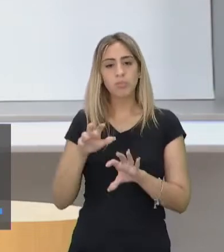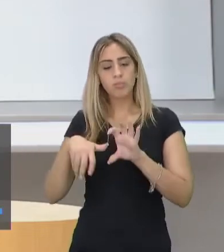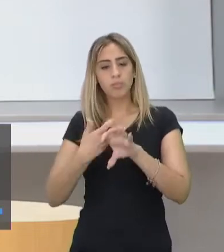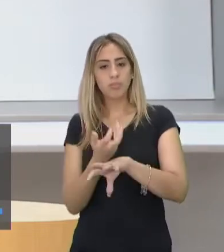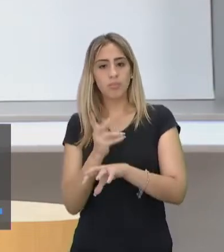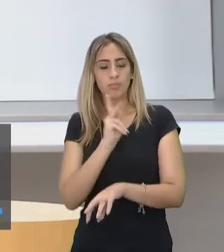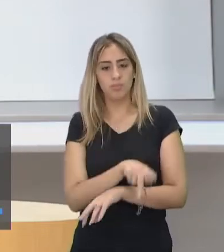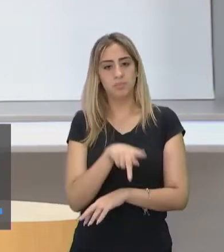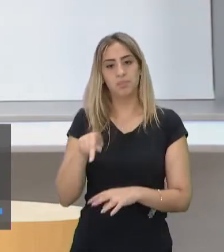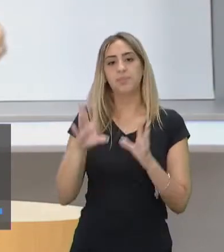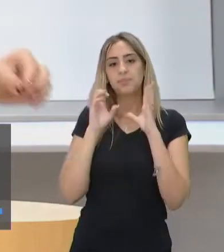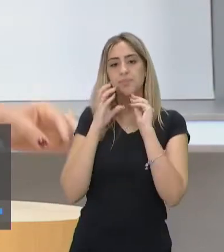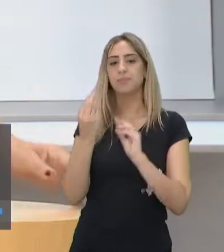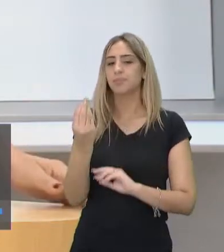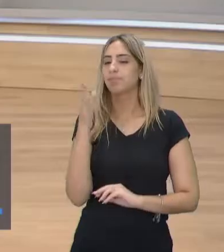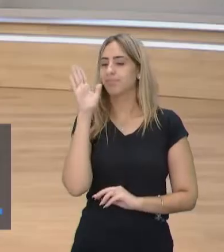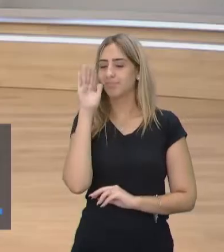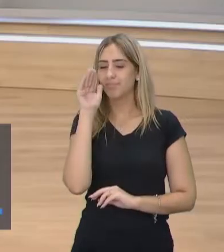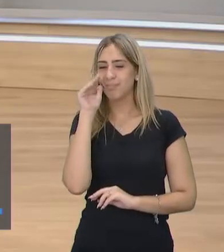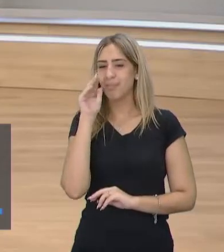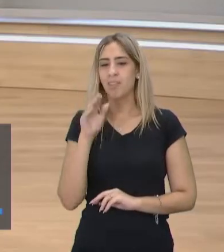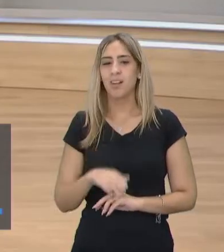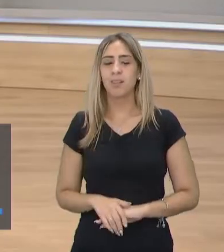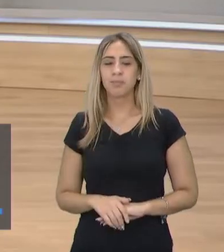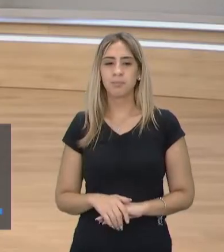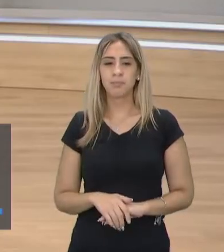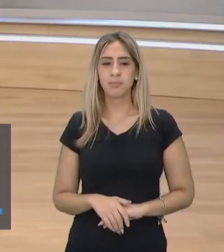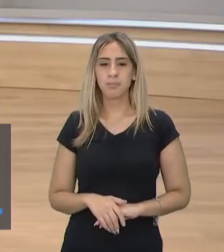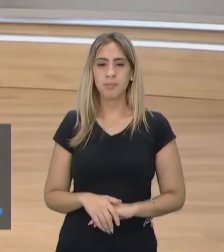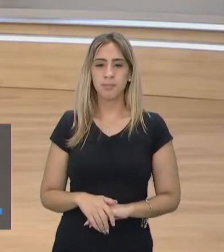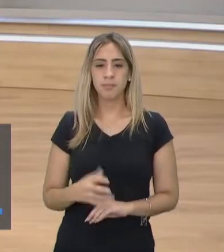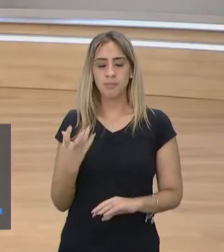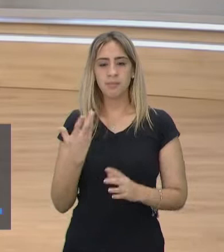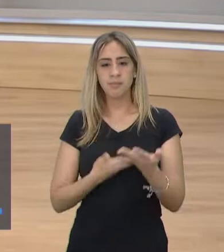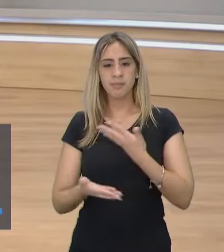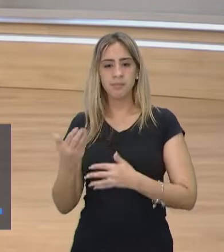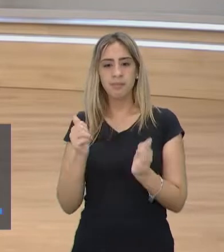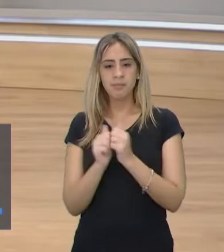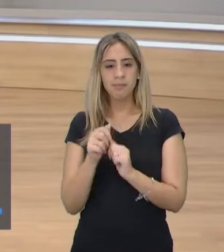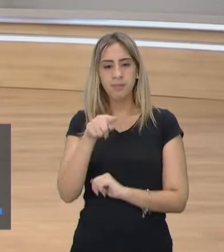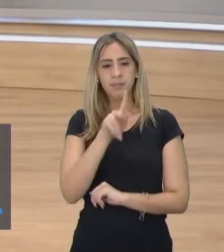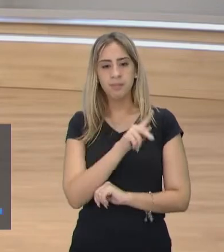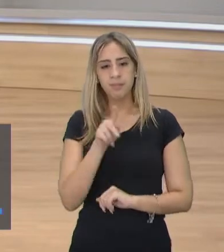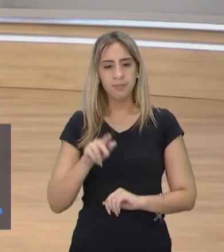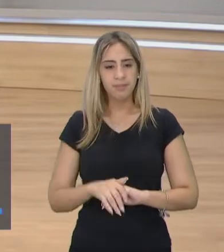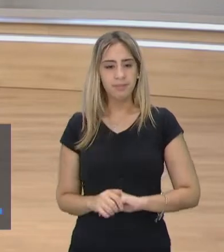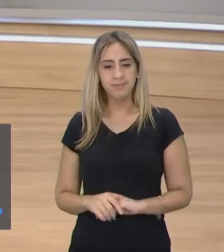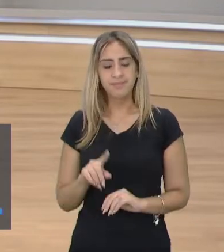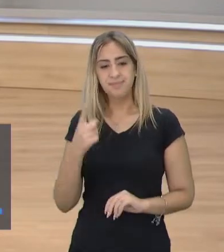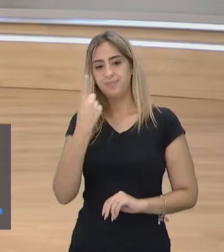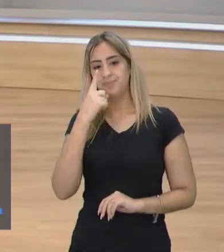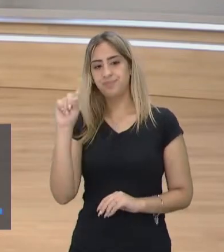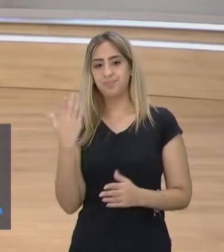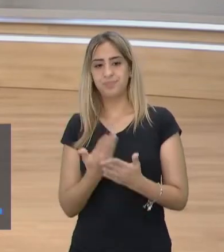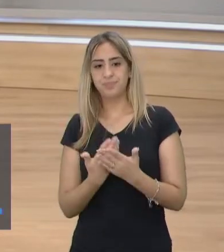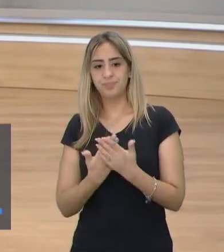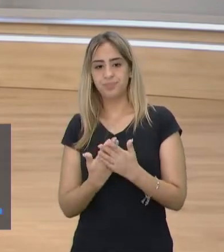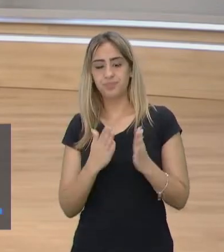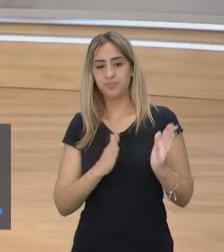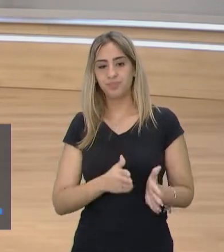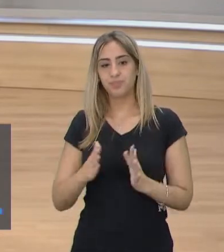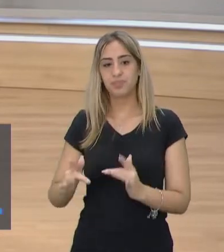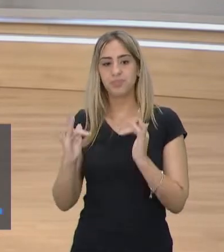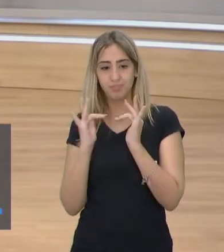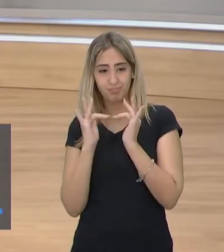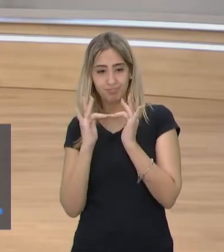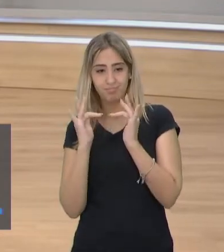componente do professor Tony é muito interessante. Legal. E eu quero interagir aqui com você. Na última aula, nos últimos capítulos de